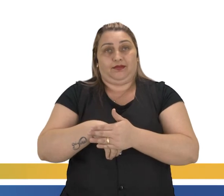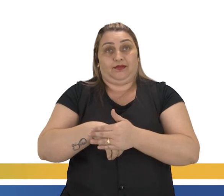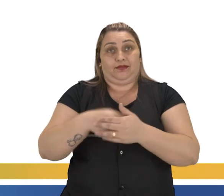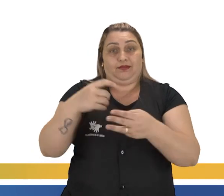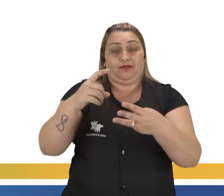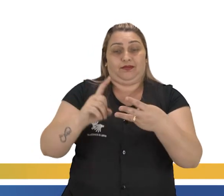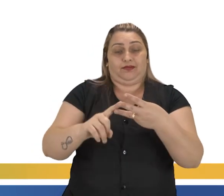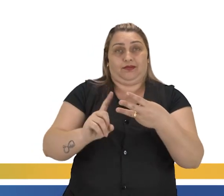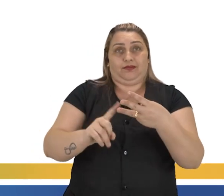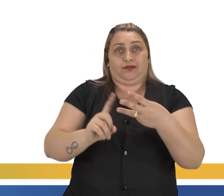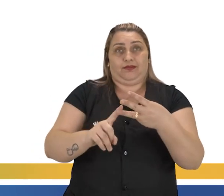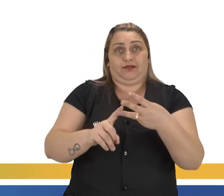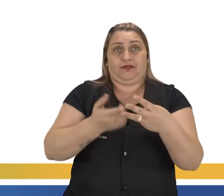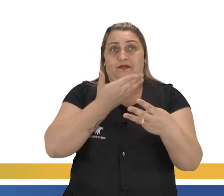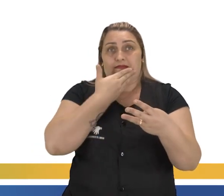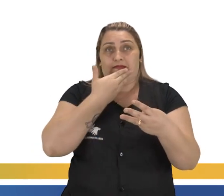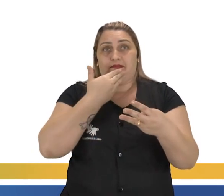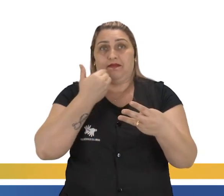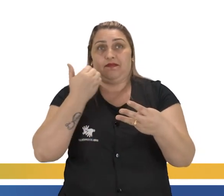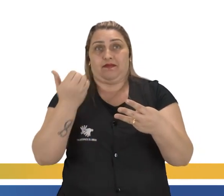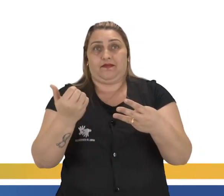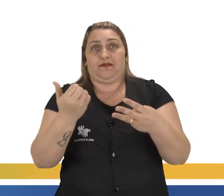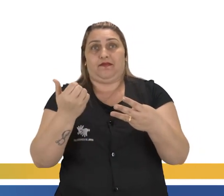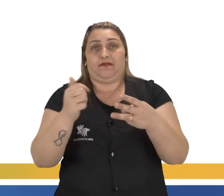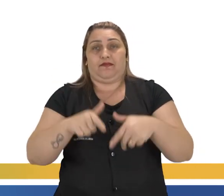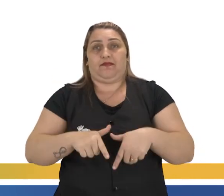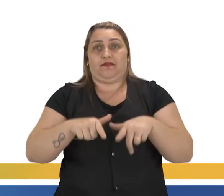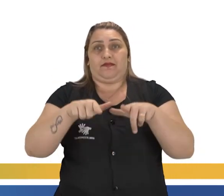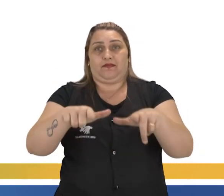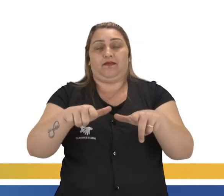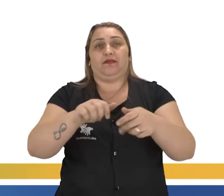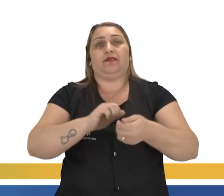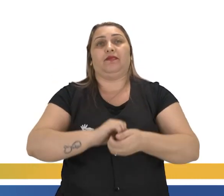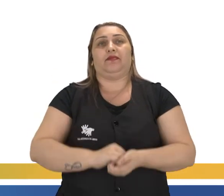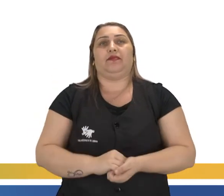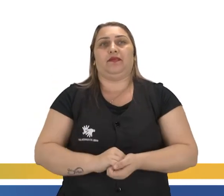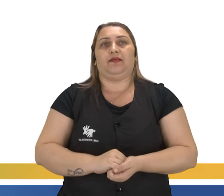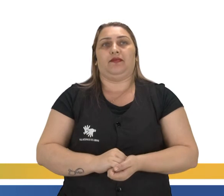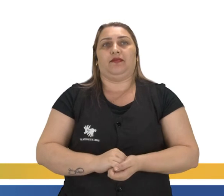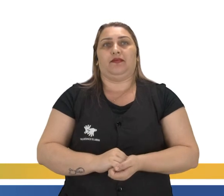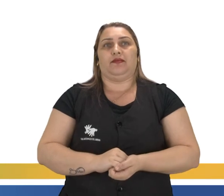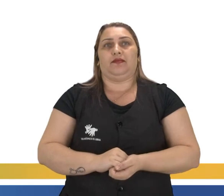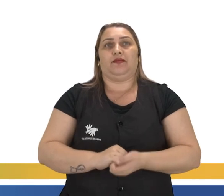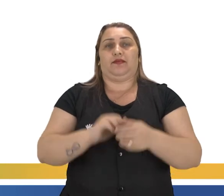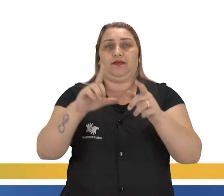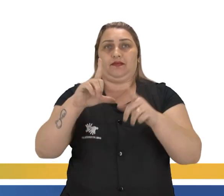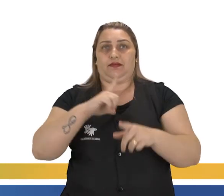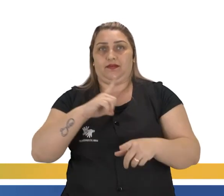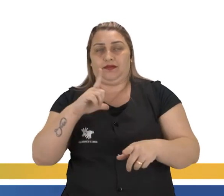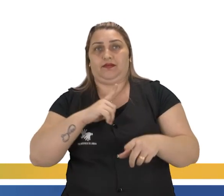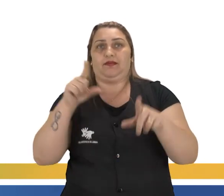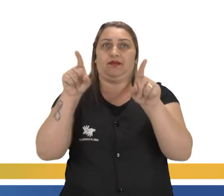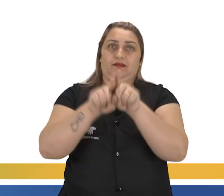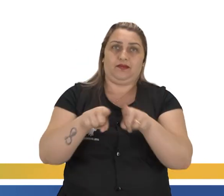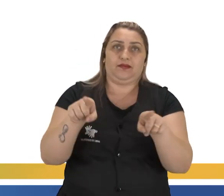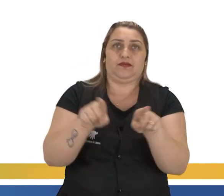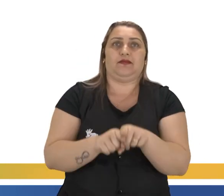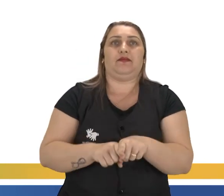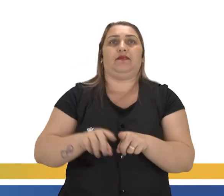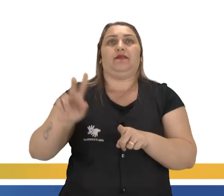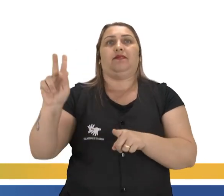Terceira frase. La mejor cosa es la diplomacia. Outra vez, temos aí gritando